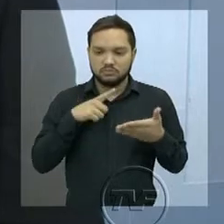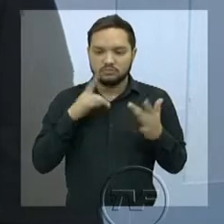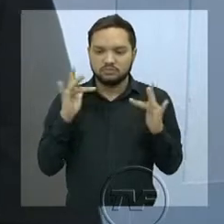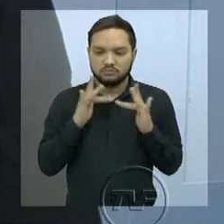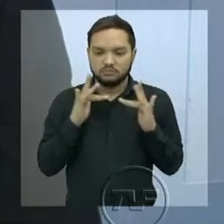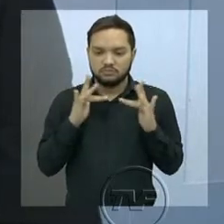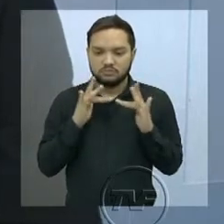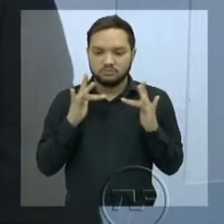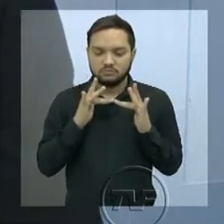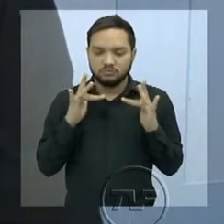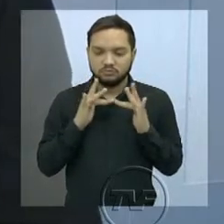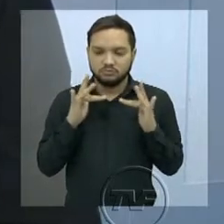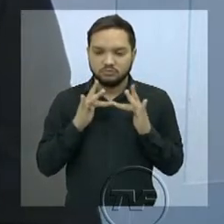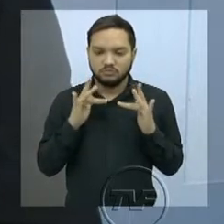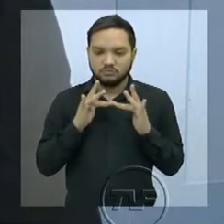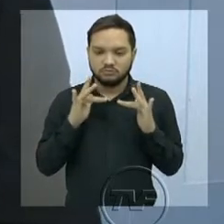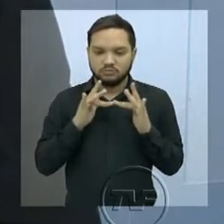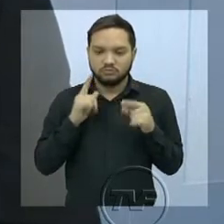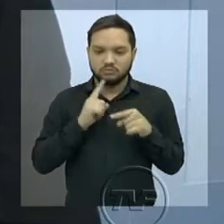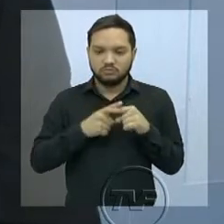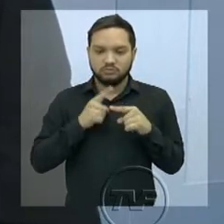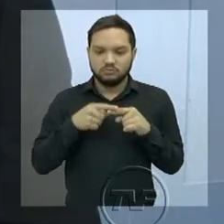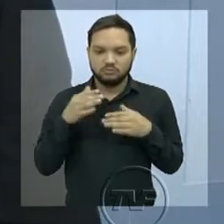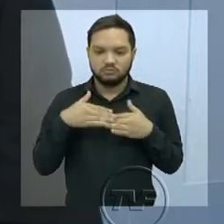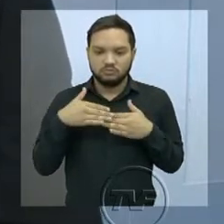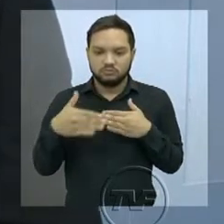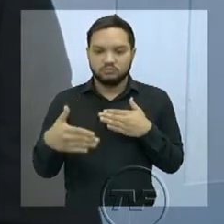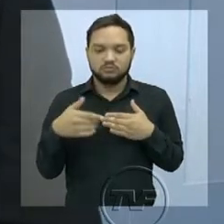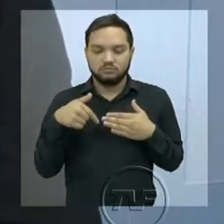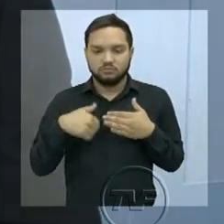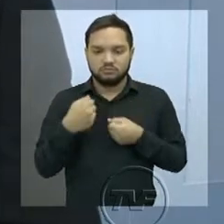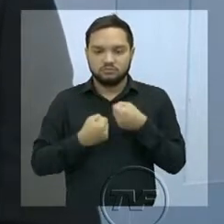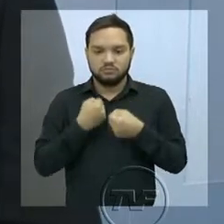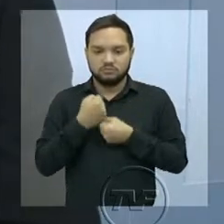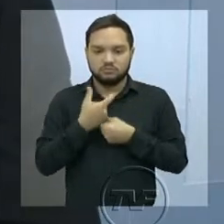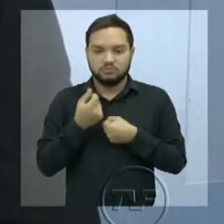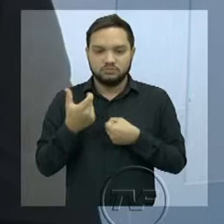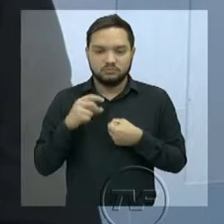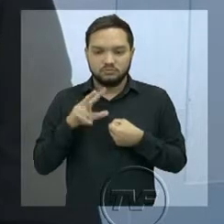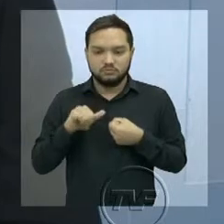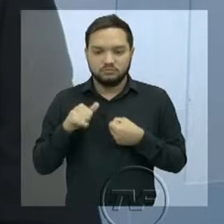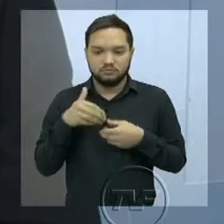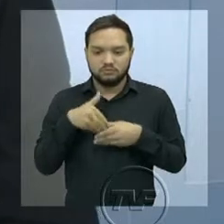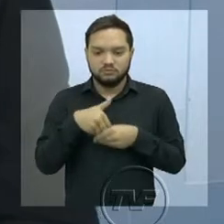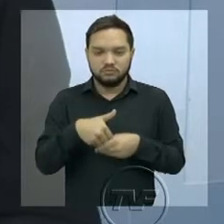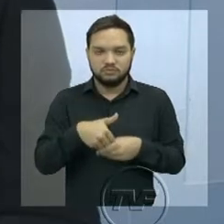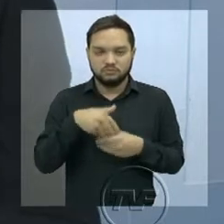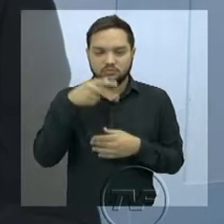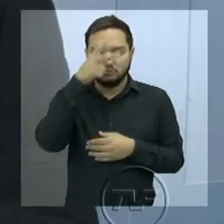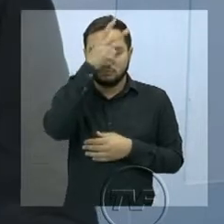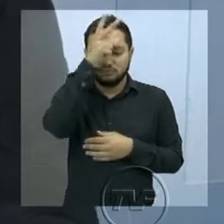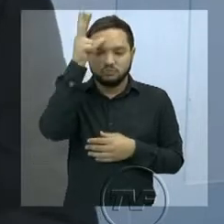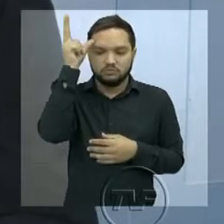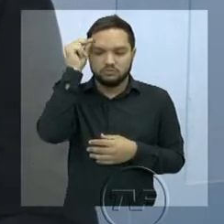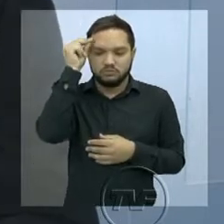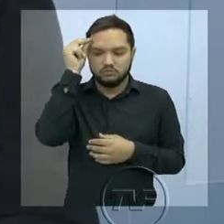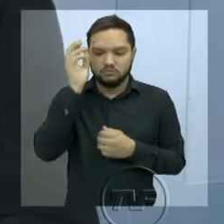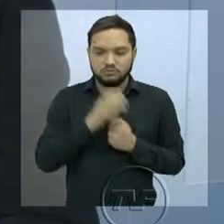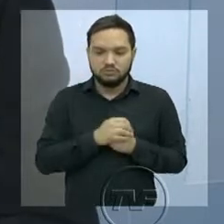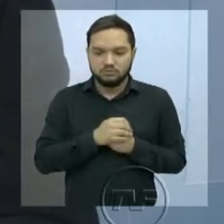em relação à eleição municipal de 2020 aqui no estado do Ceará. Em síntese, é um bloco